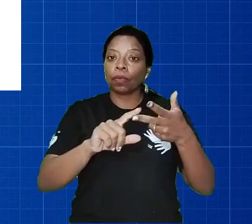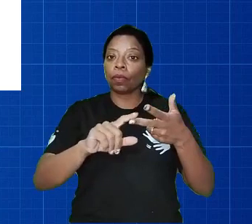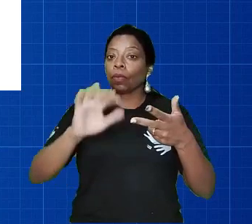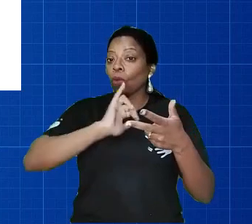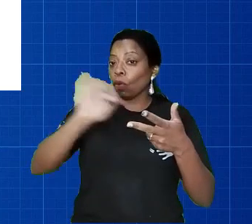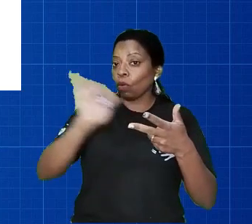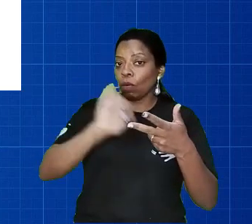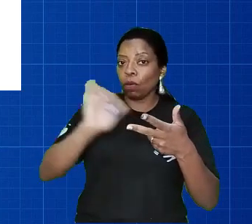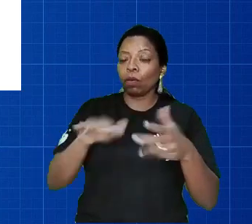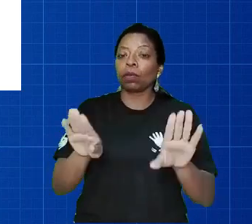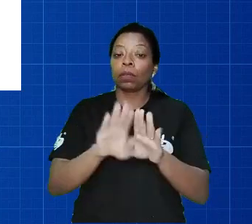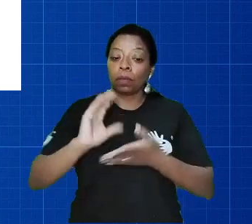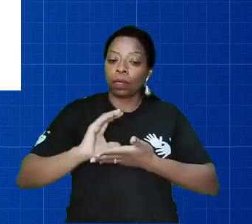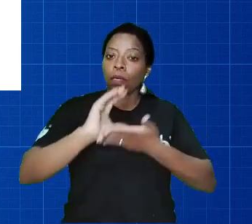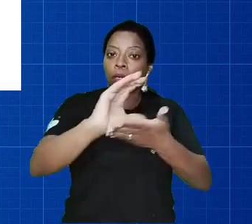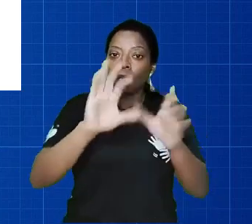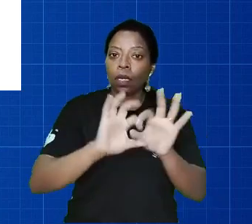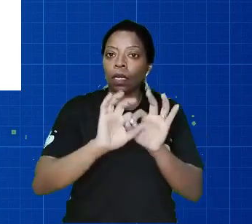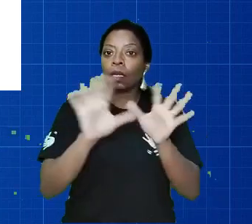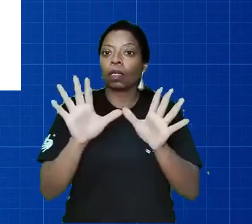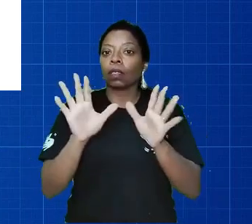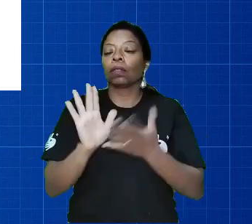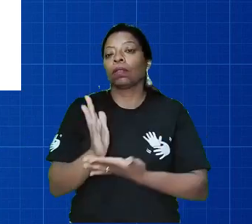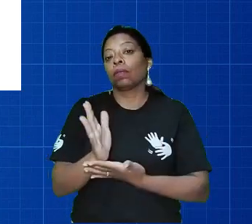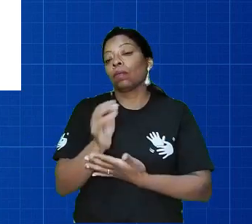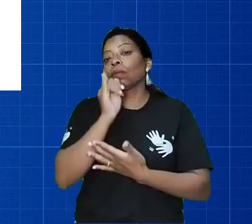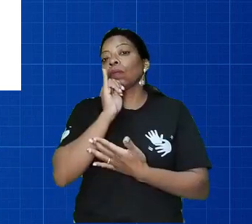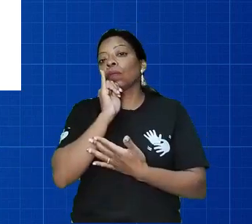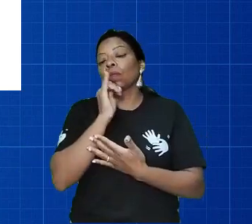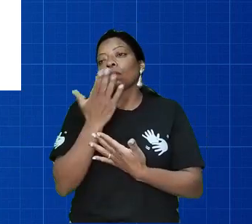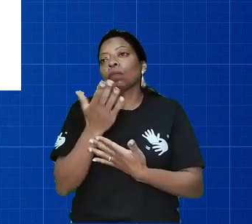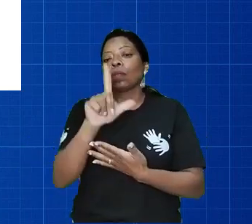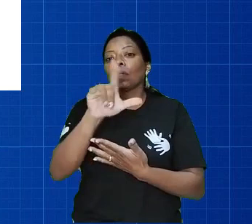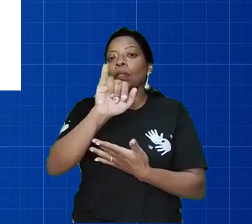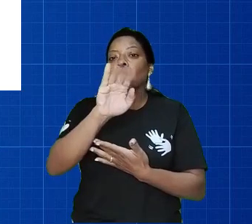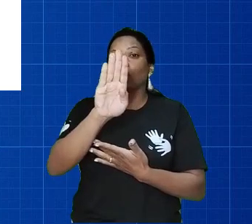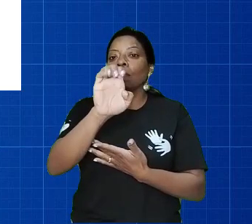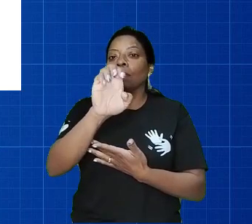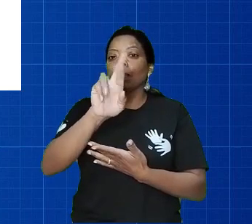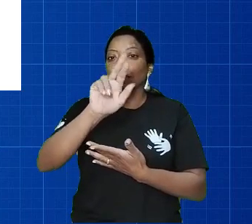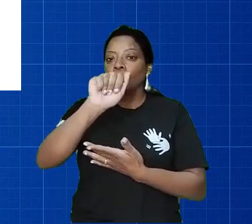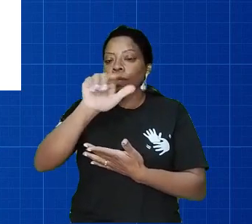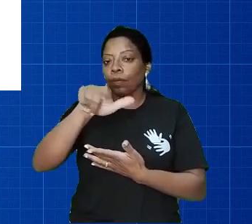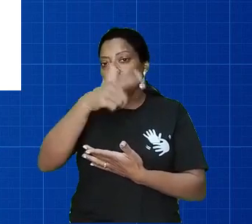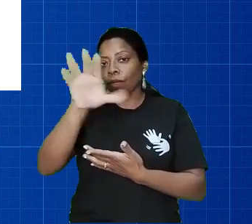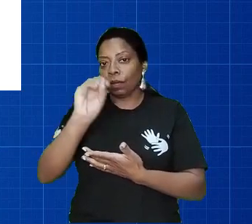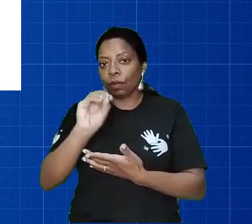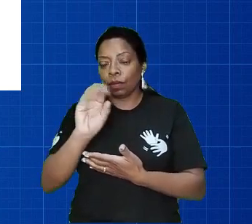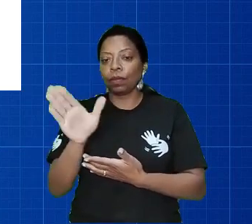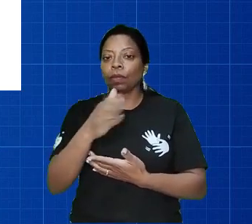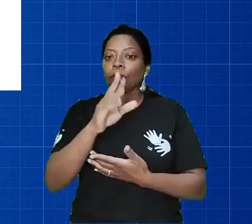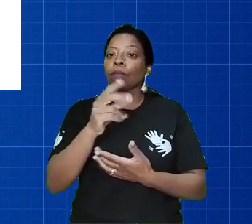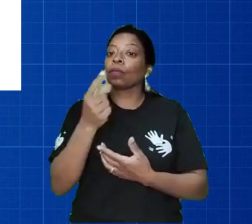é onde as pessoas podem ter acesso aos valores liberados pelo